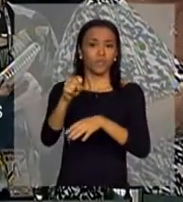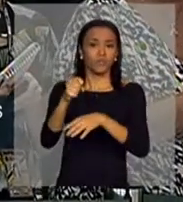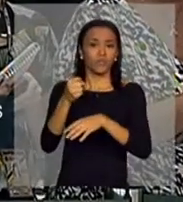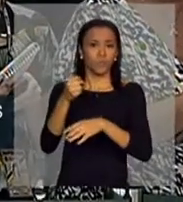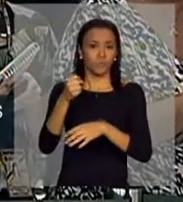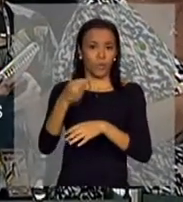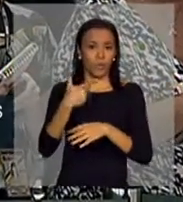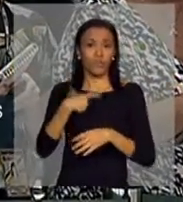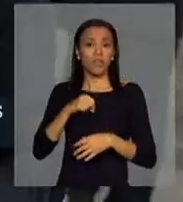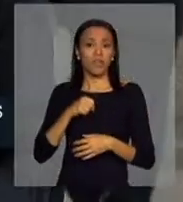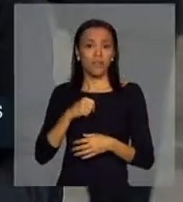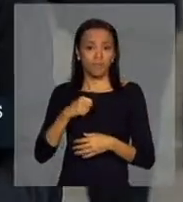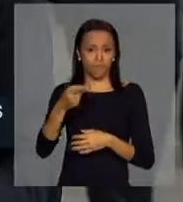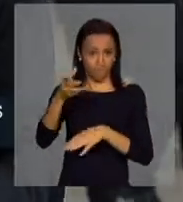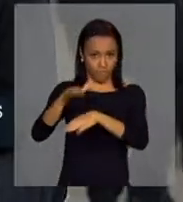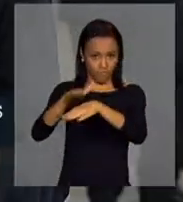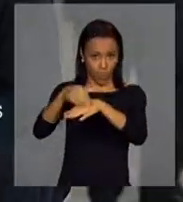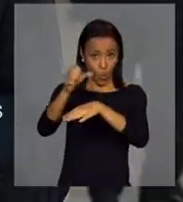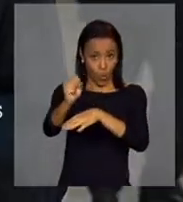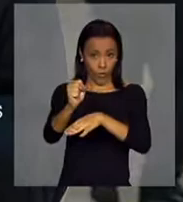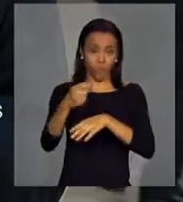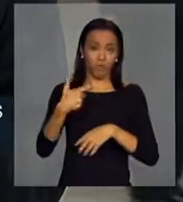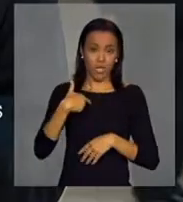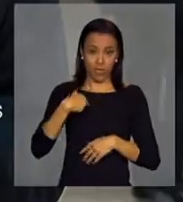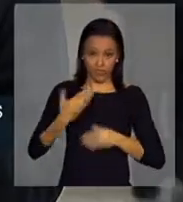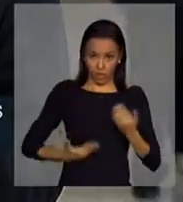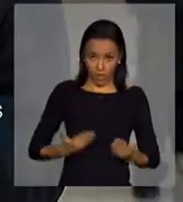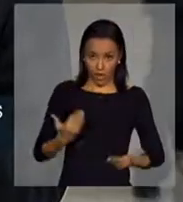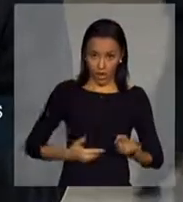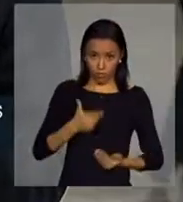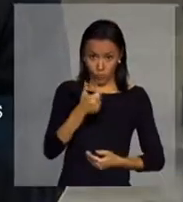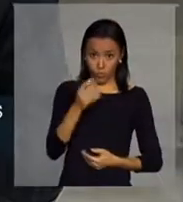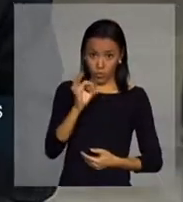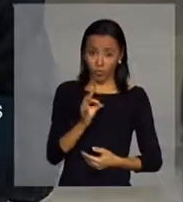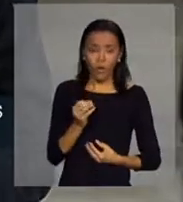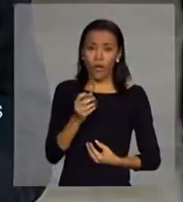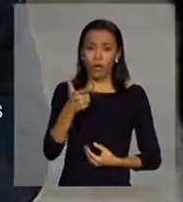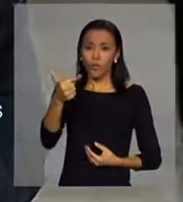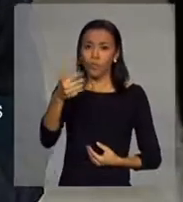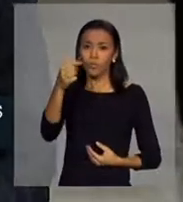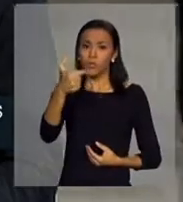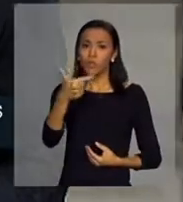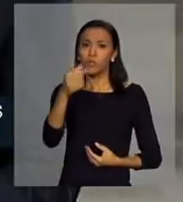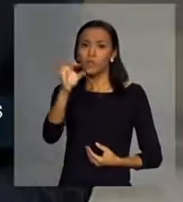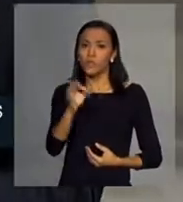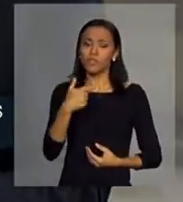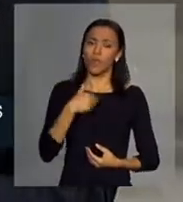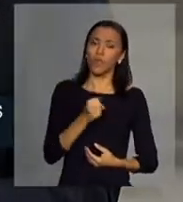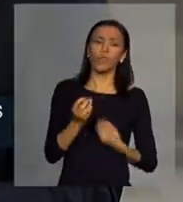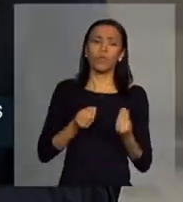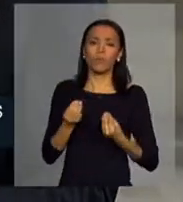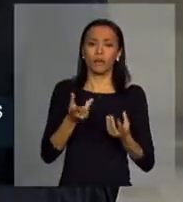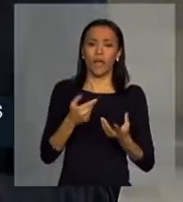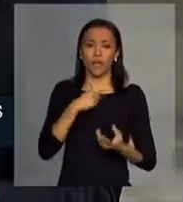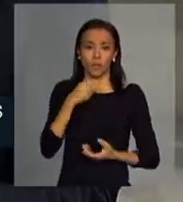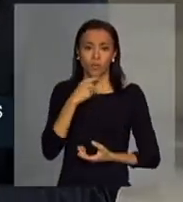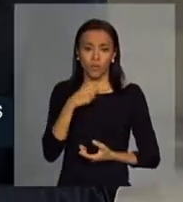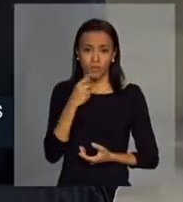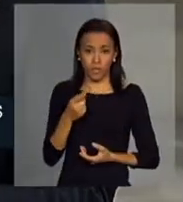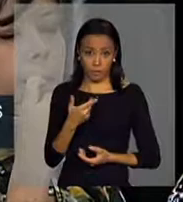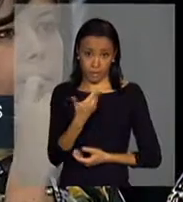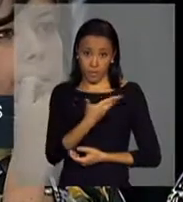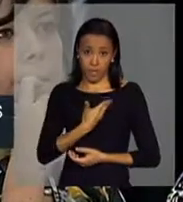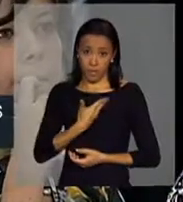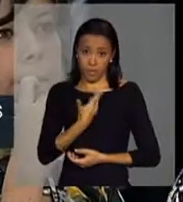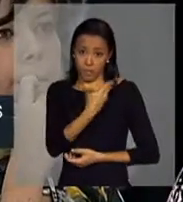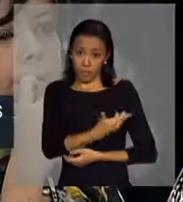os 20% todos, normalmente. Não houve alteração nenhuma em nada. Aí, permanece tudo como dantes. Ok. Aí a dúvida da minha colega Geraldo é